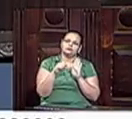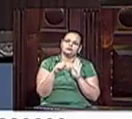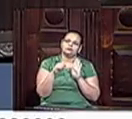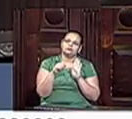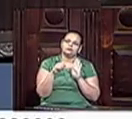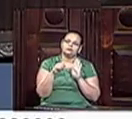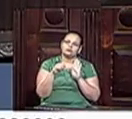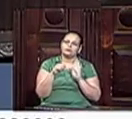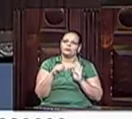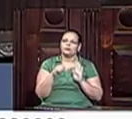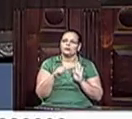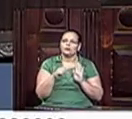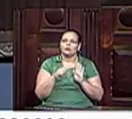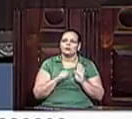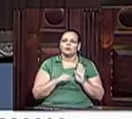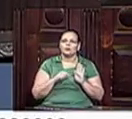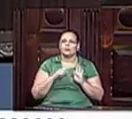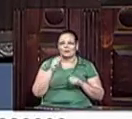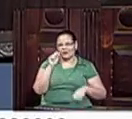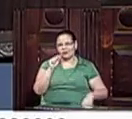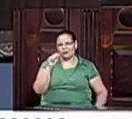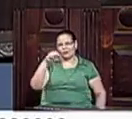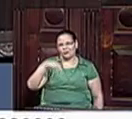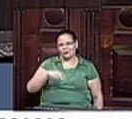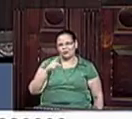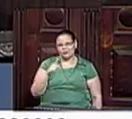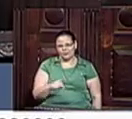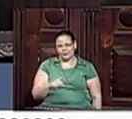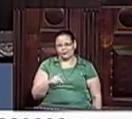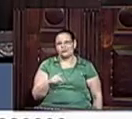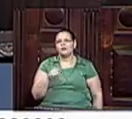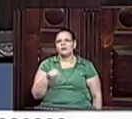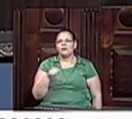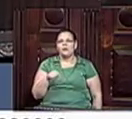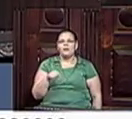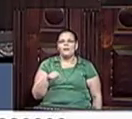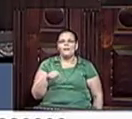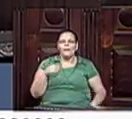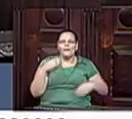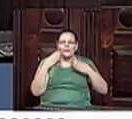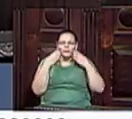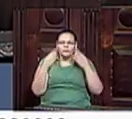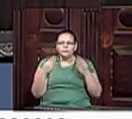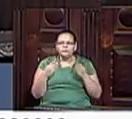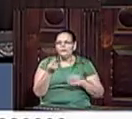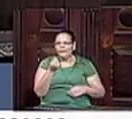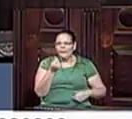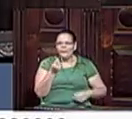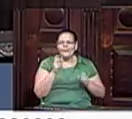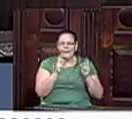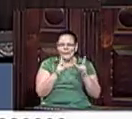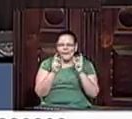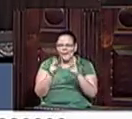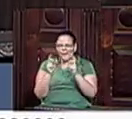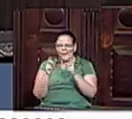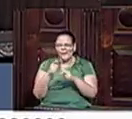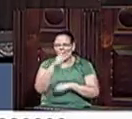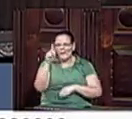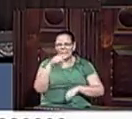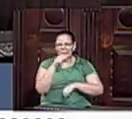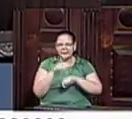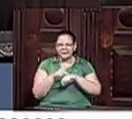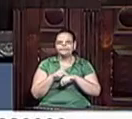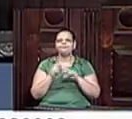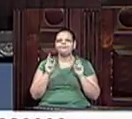da deliberação da ANP, que era para eles revelarem os preços de venda no exterior